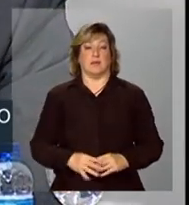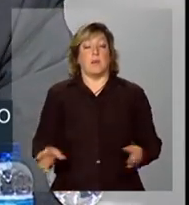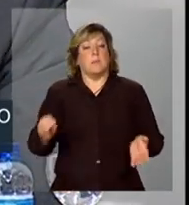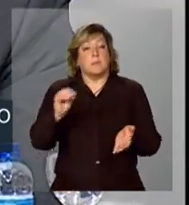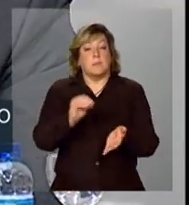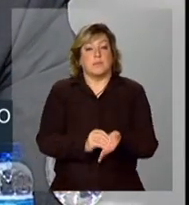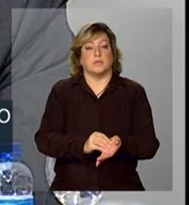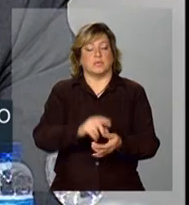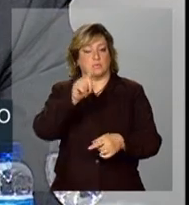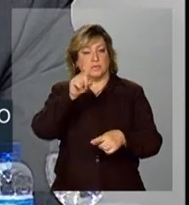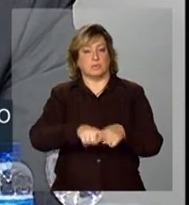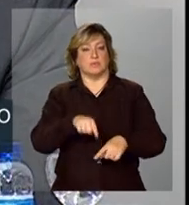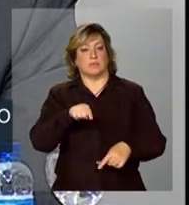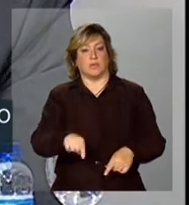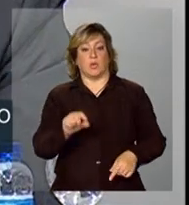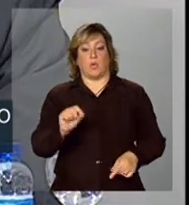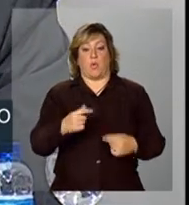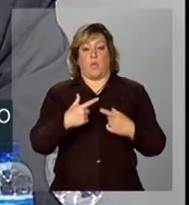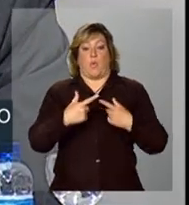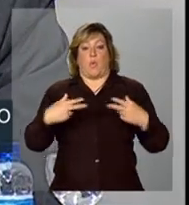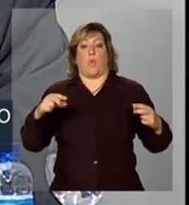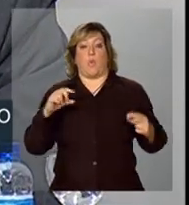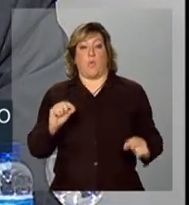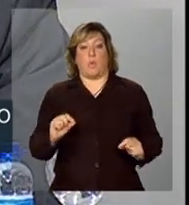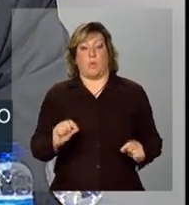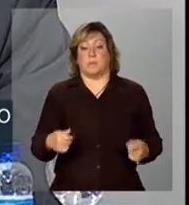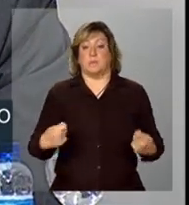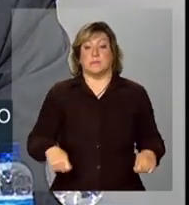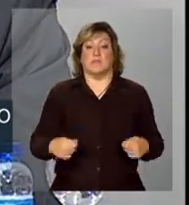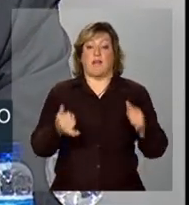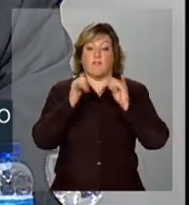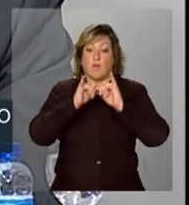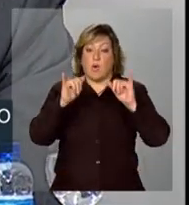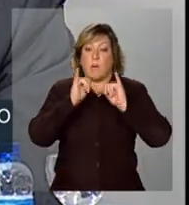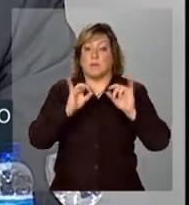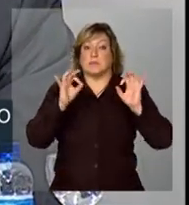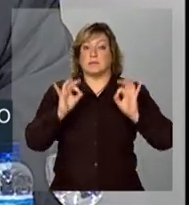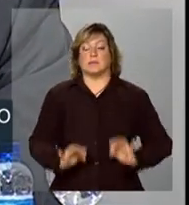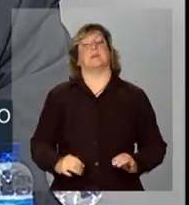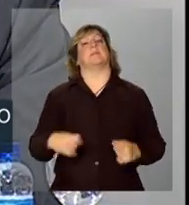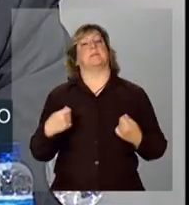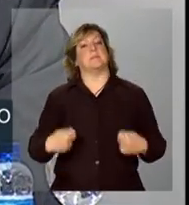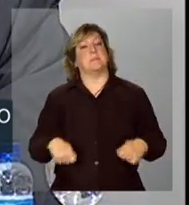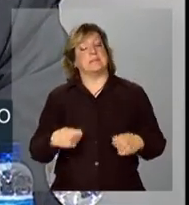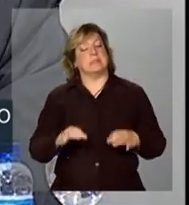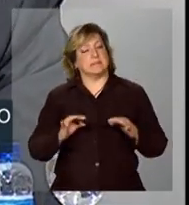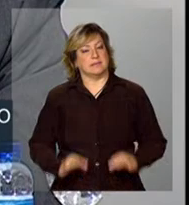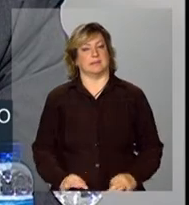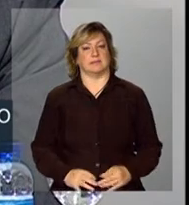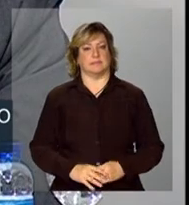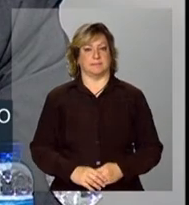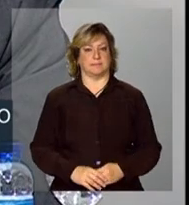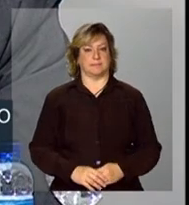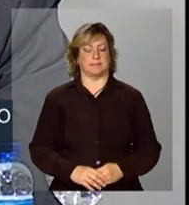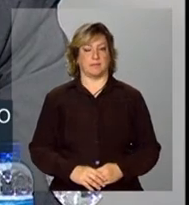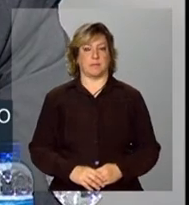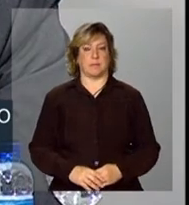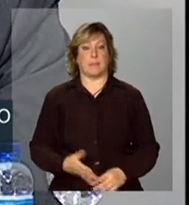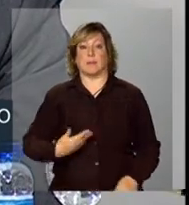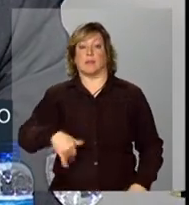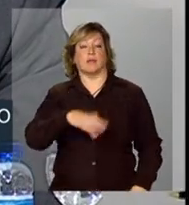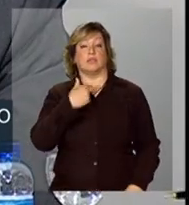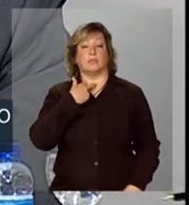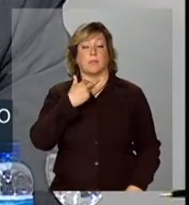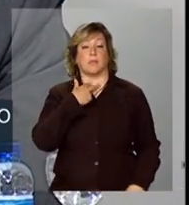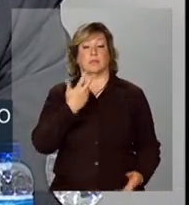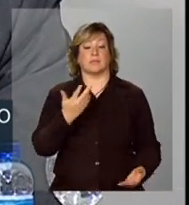implementar definitivamente o CAR. O CAR é uma coisa que realmente precisa. A informação a partir do campo tem que ser precisa. Nós não podemos